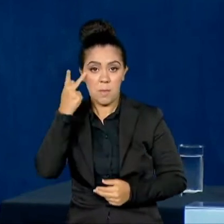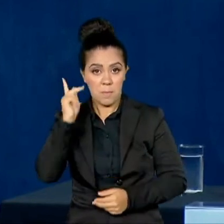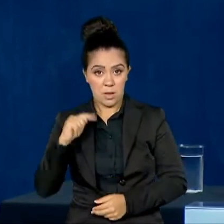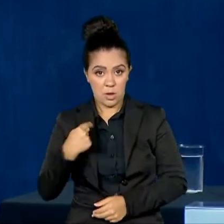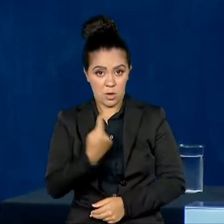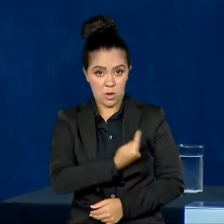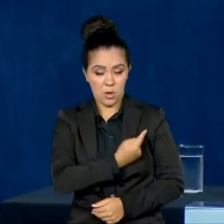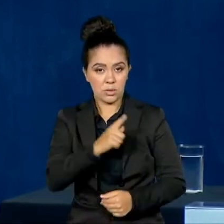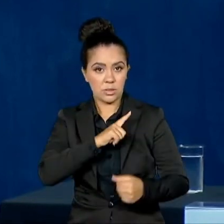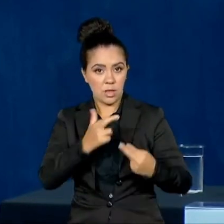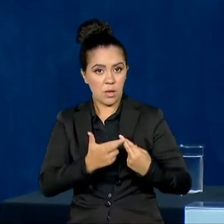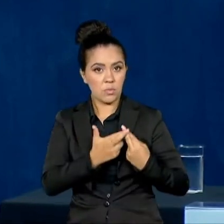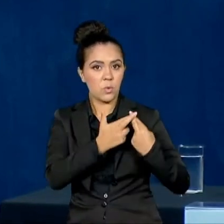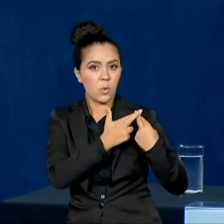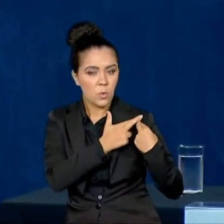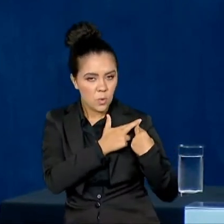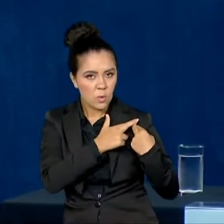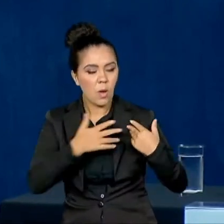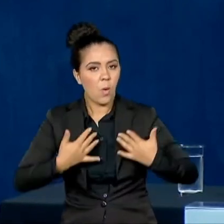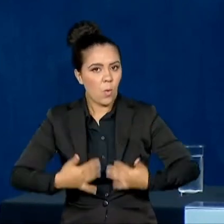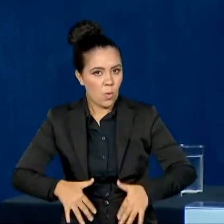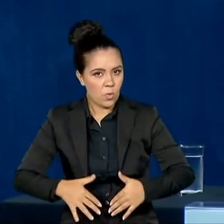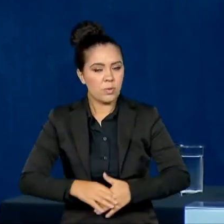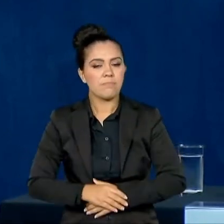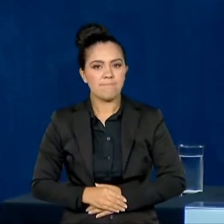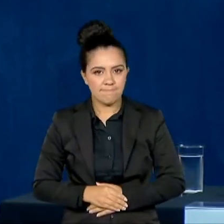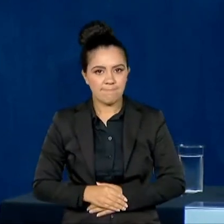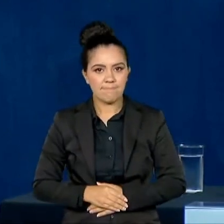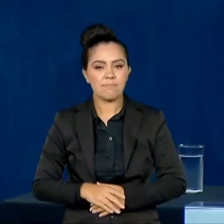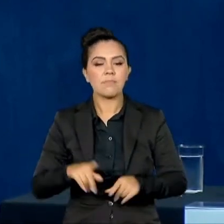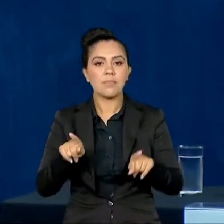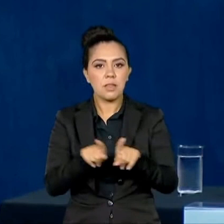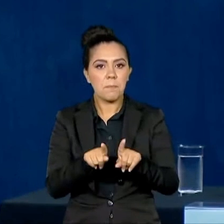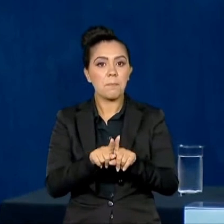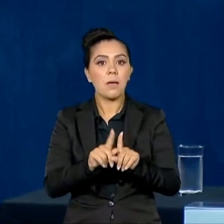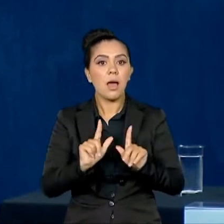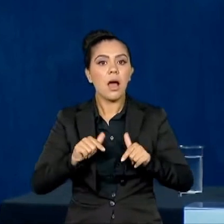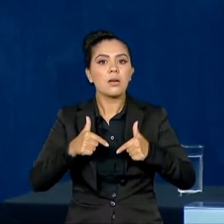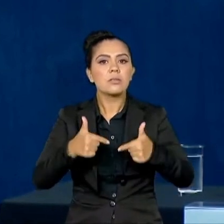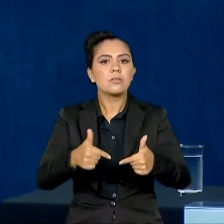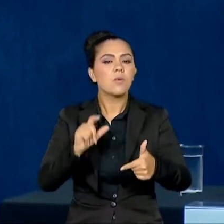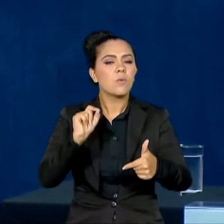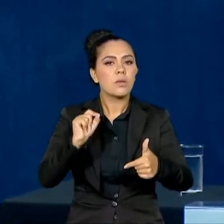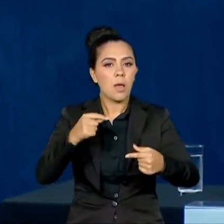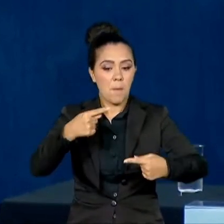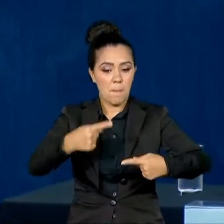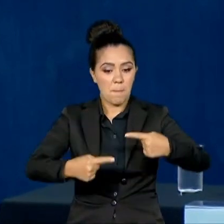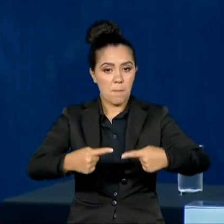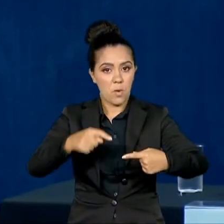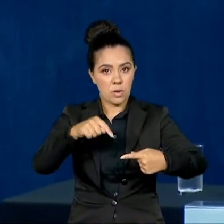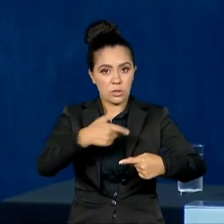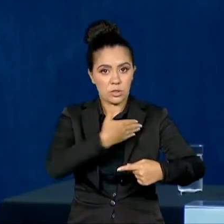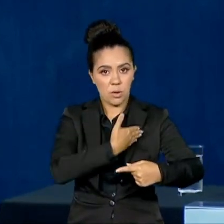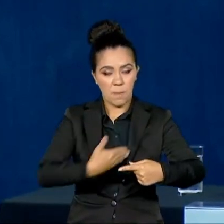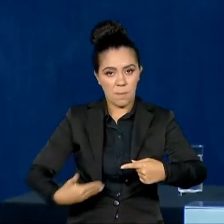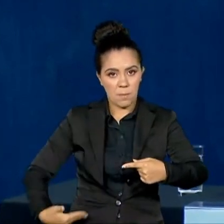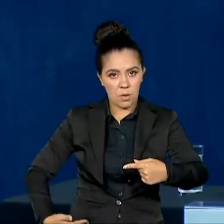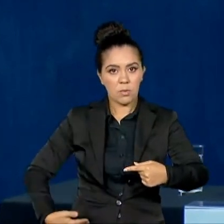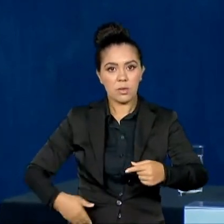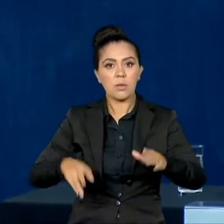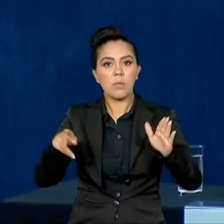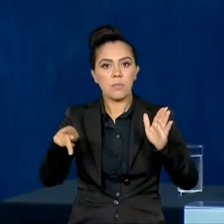função muito a ser apreciada. Está no nosso domínio concitar que as políticas públicas determinadas